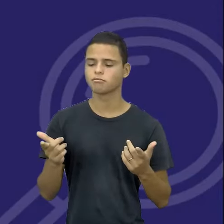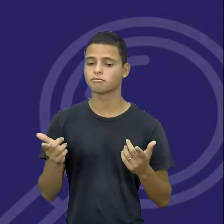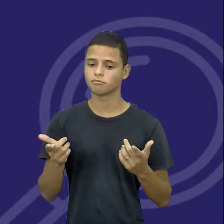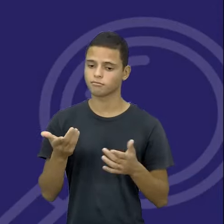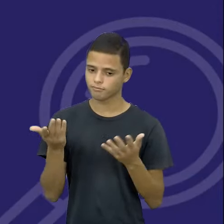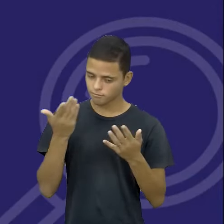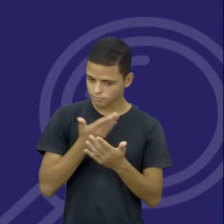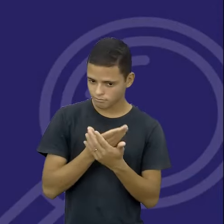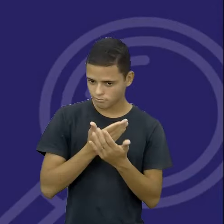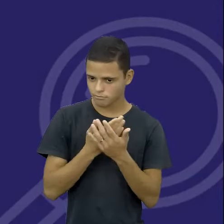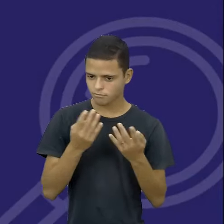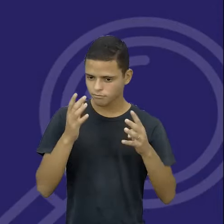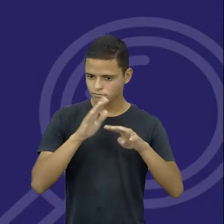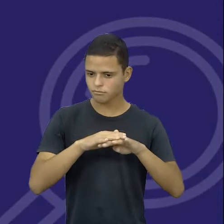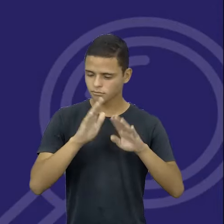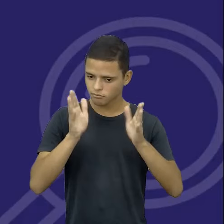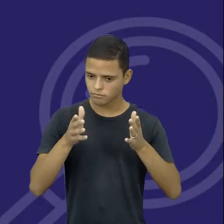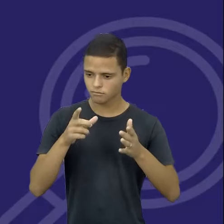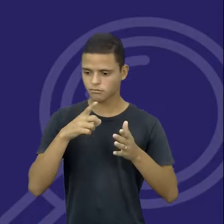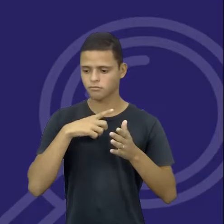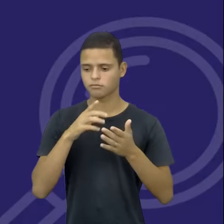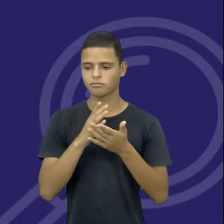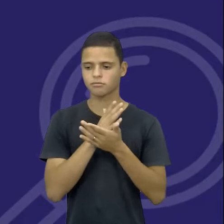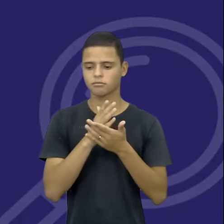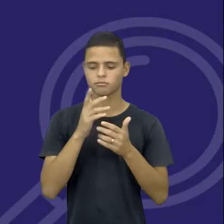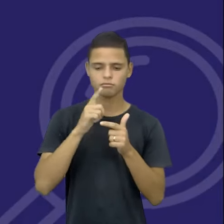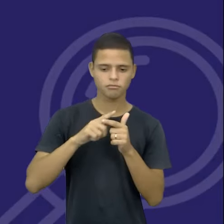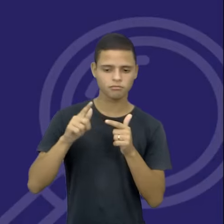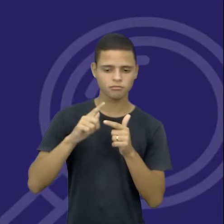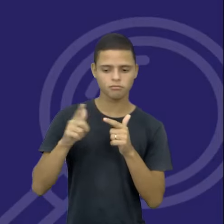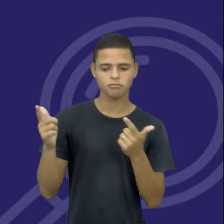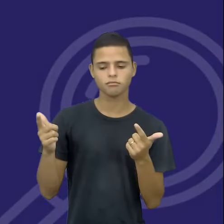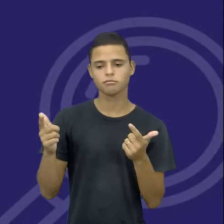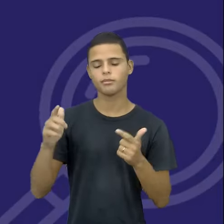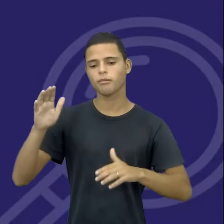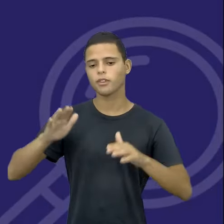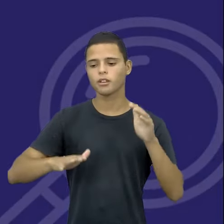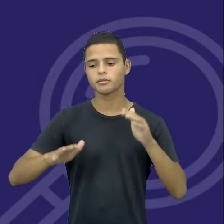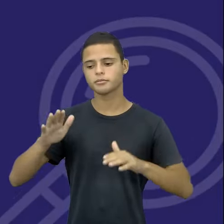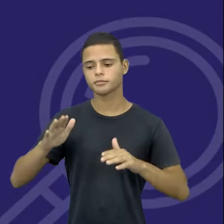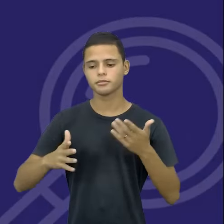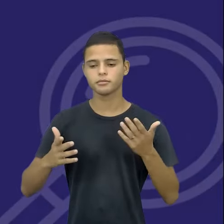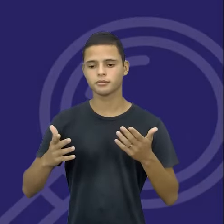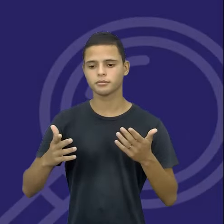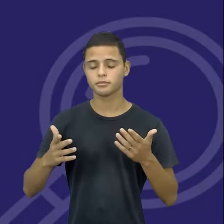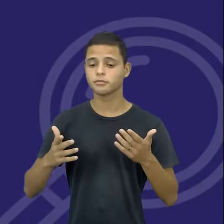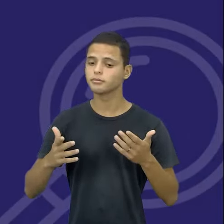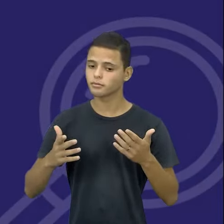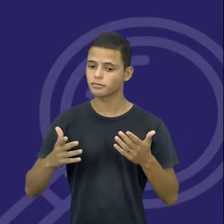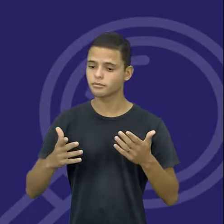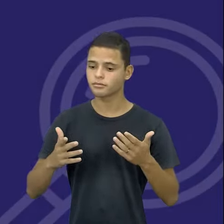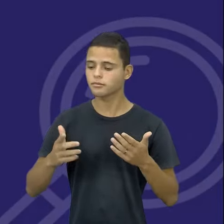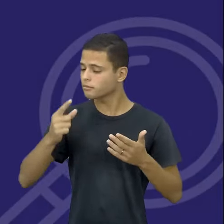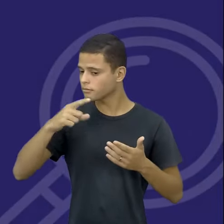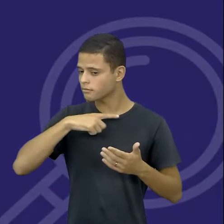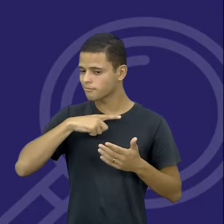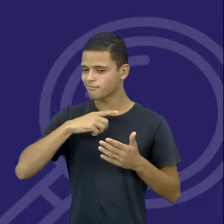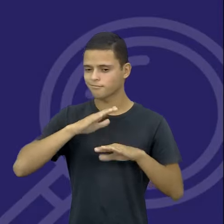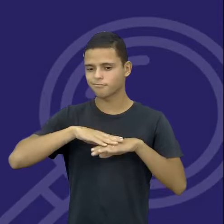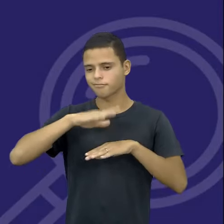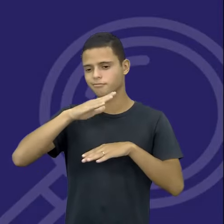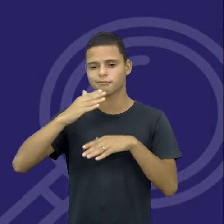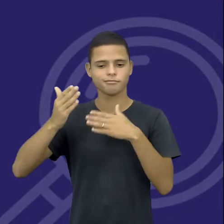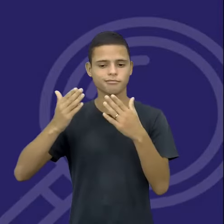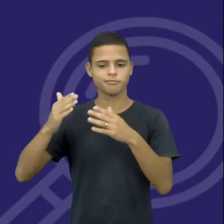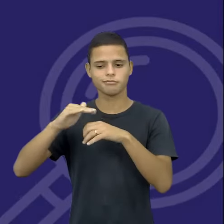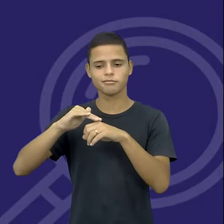aula de matemática já houve alguma plenária? E às vezes, mesmo essa palavra plenária, né, a gente escutaria muito mais falando de